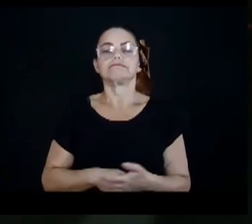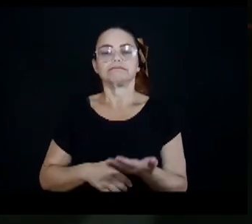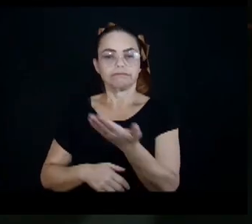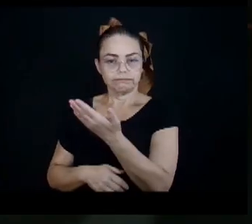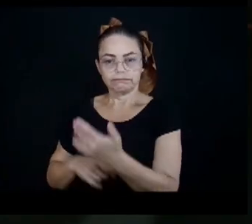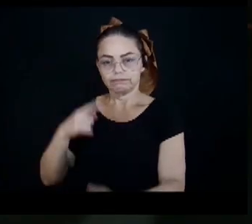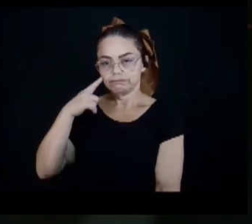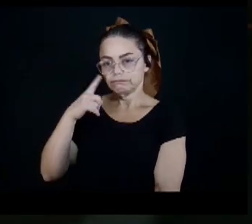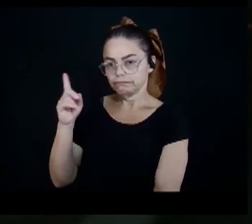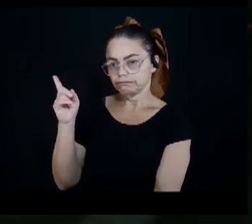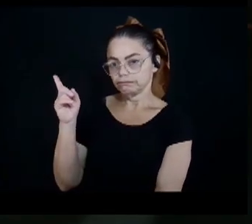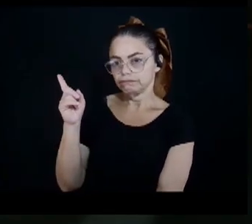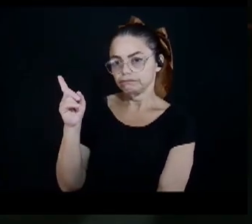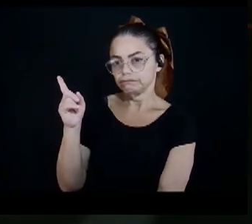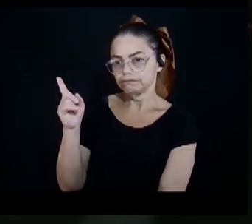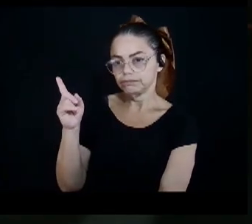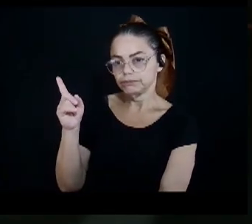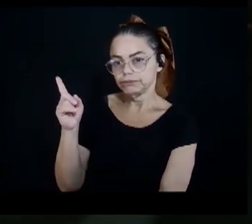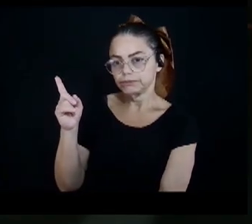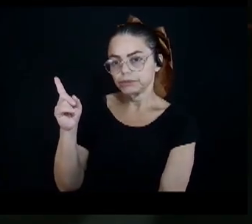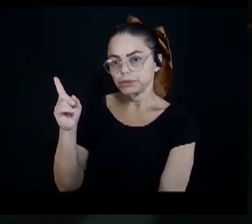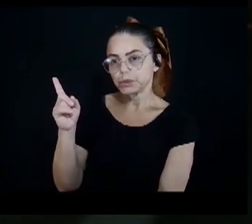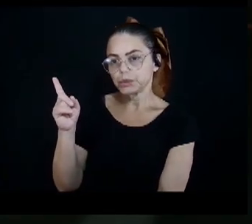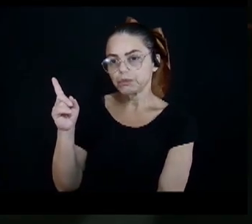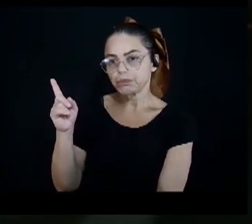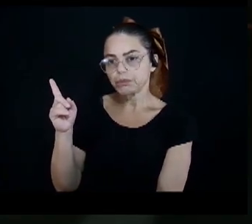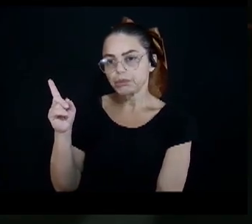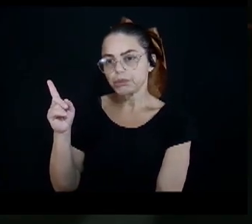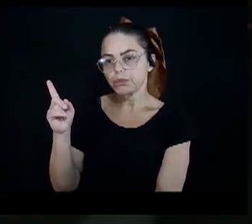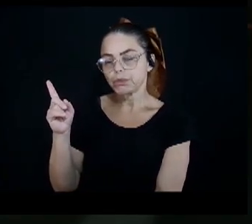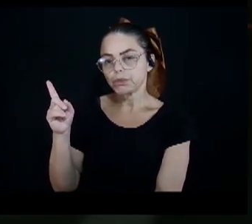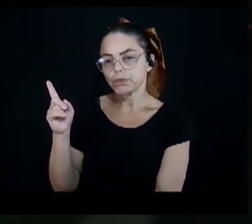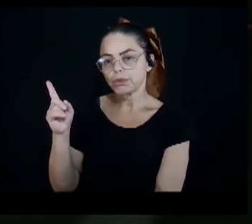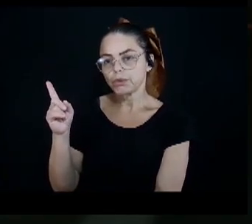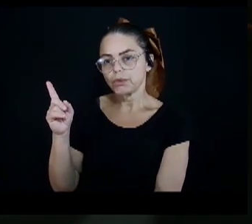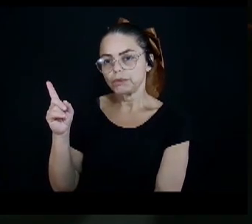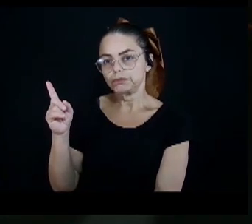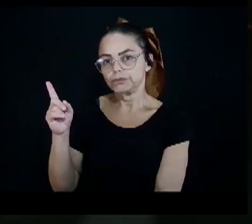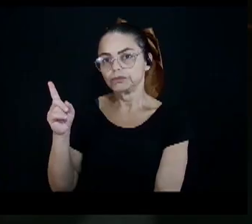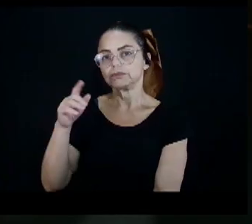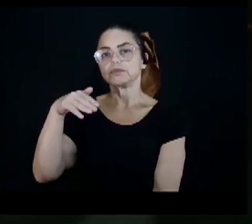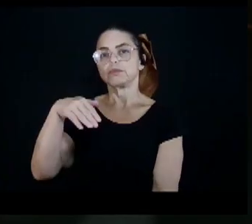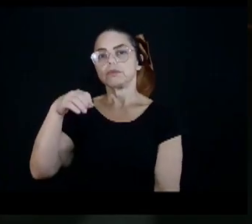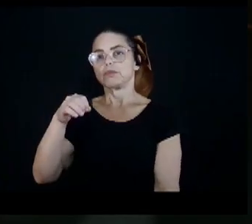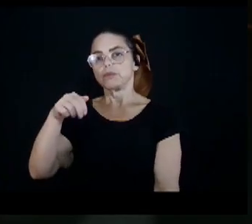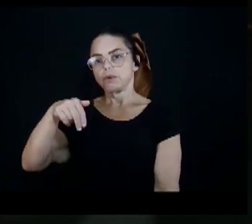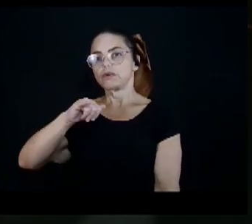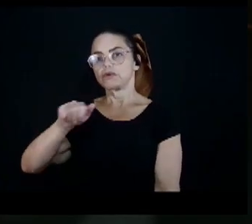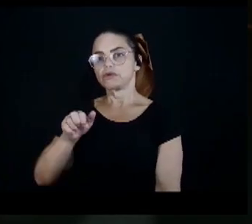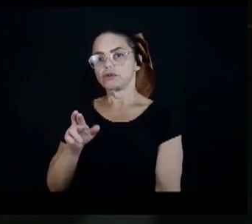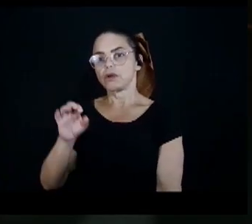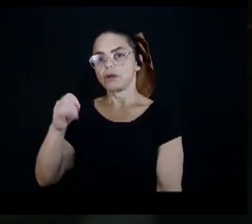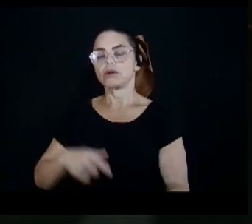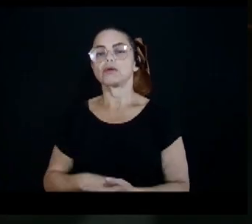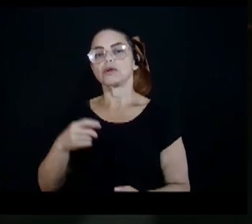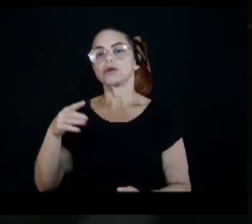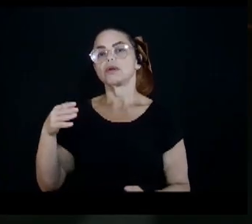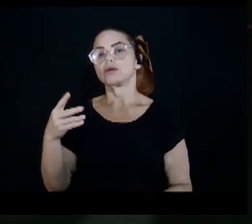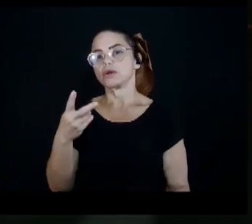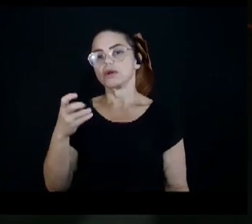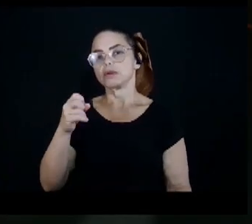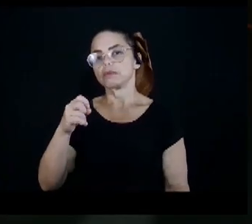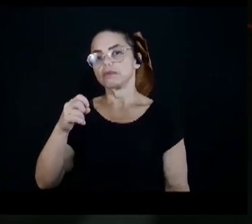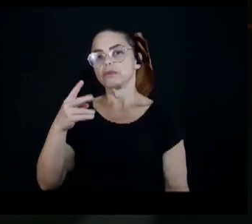só, gente, eu vou ler aqui para vocês. O Monjaro pode custar até R$ 2.200 por